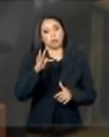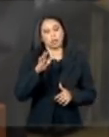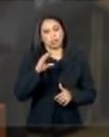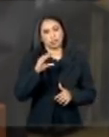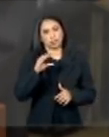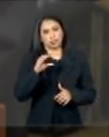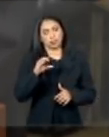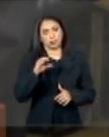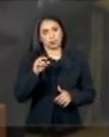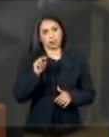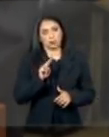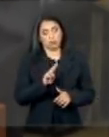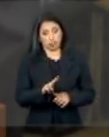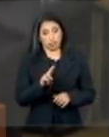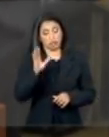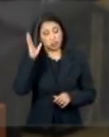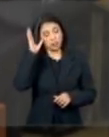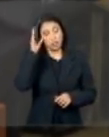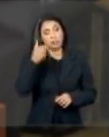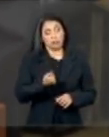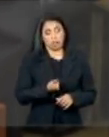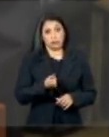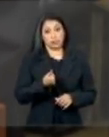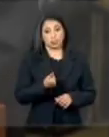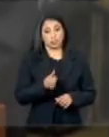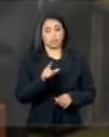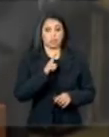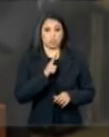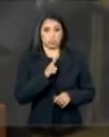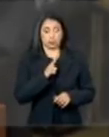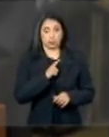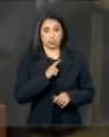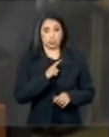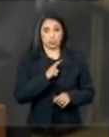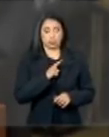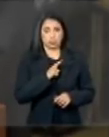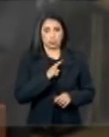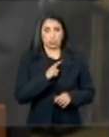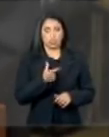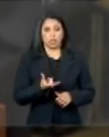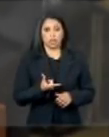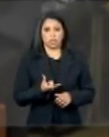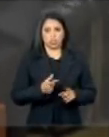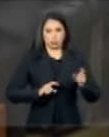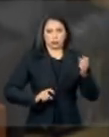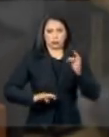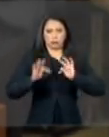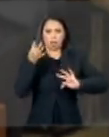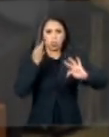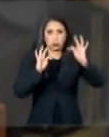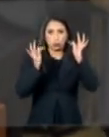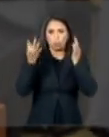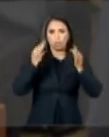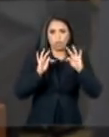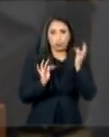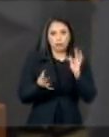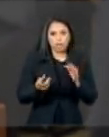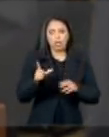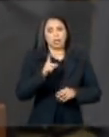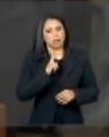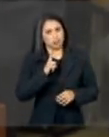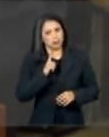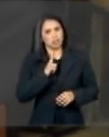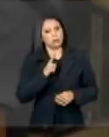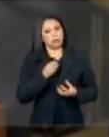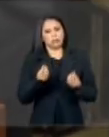que ele tem que resolver enquanto tribunal de contas nós estamos numa época de alta de alta tecnologia nós temos condições de em tese de resolver